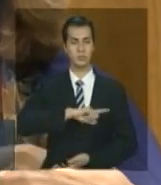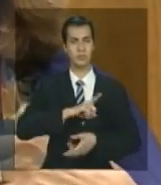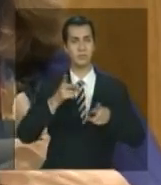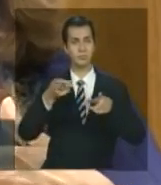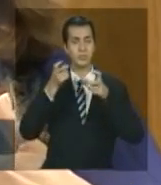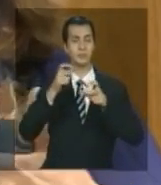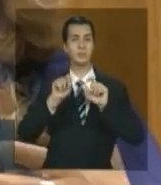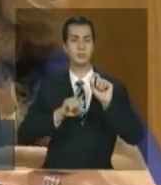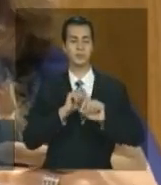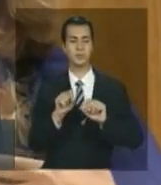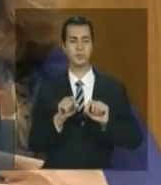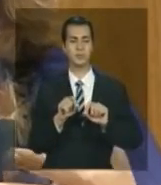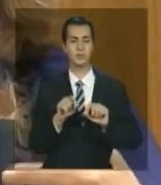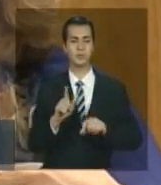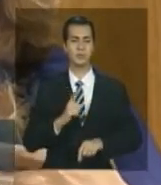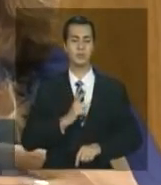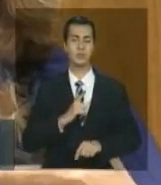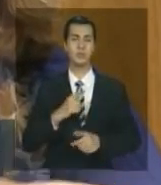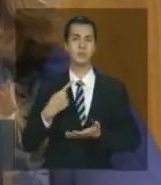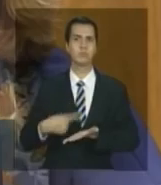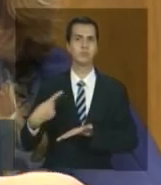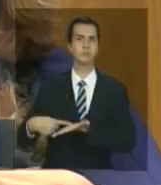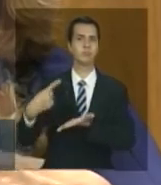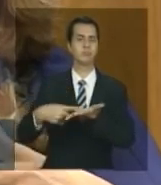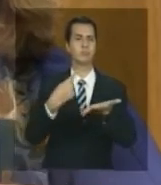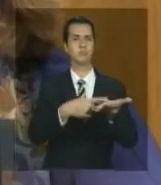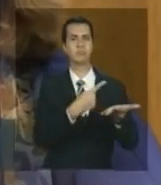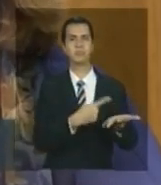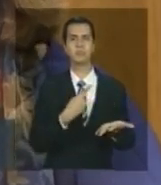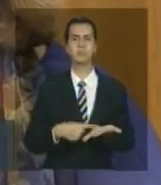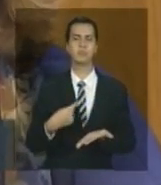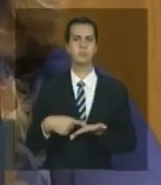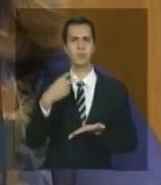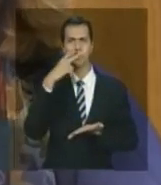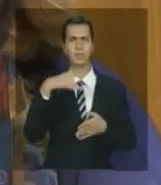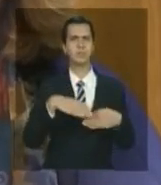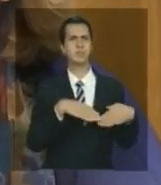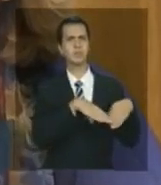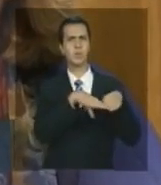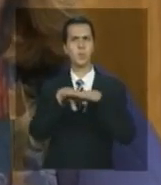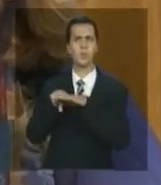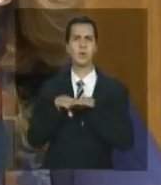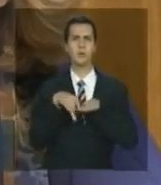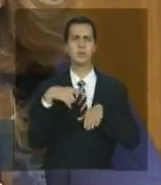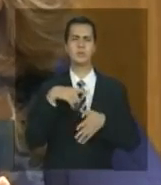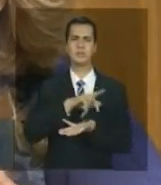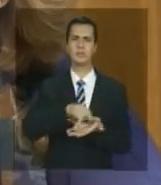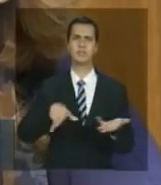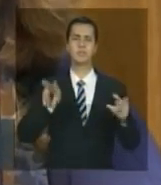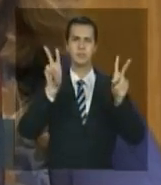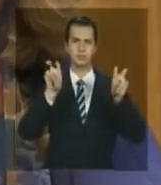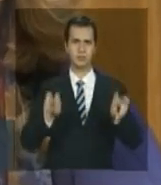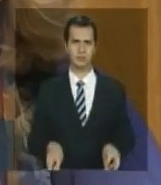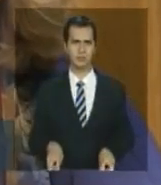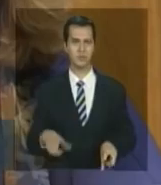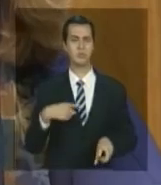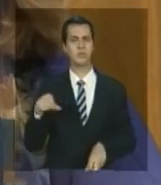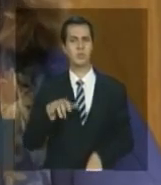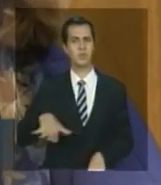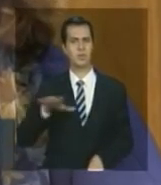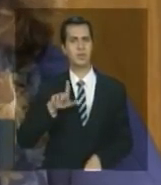constatamos uma notável coincidência de posições em diferentes temas, não só no que diz respeito à questão da